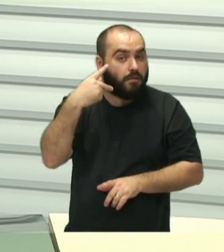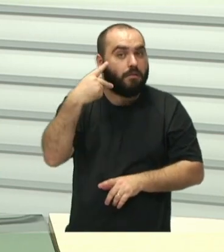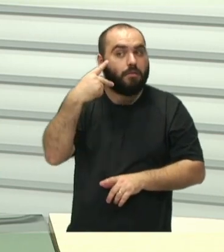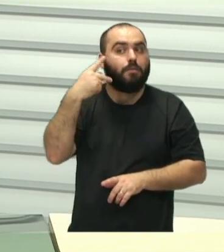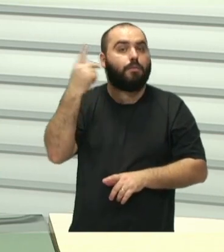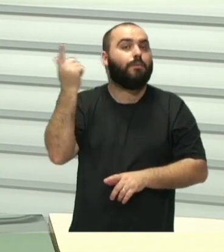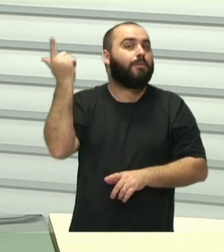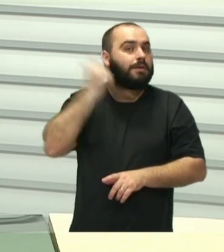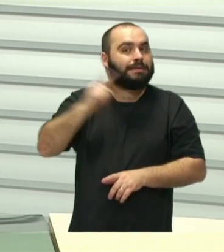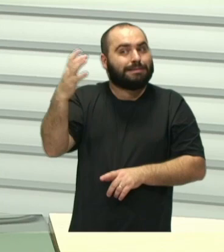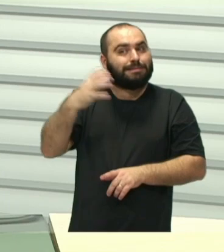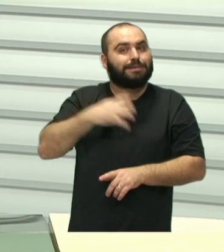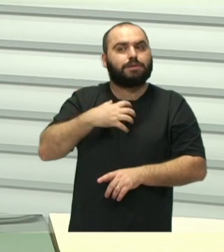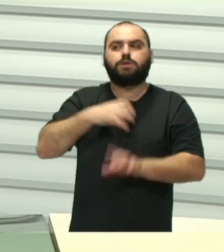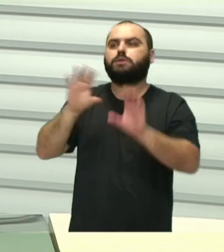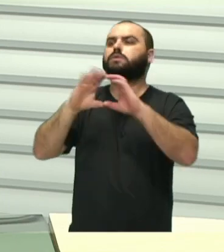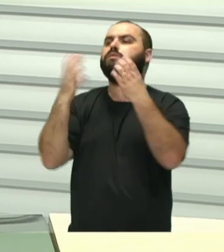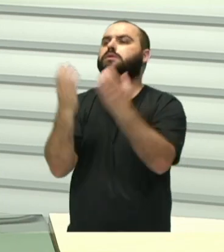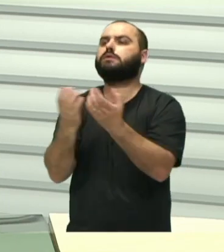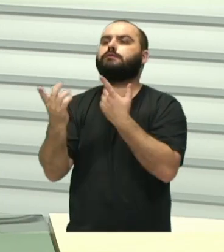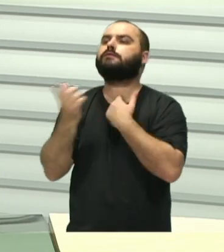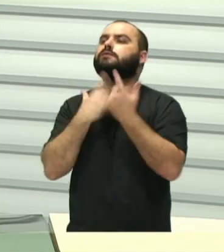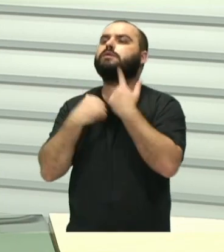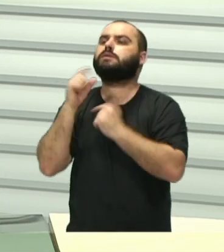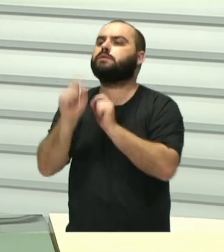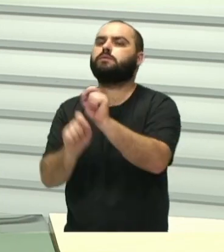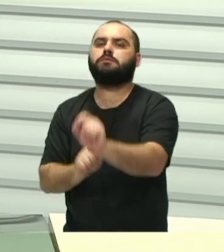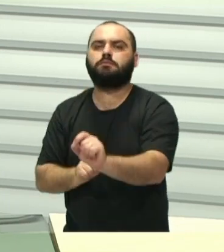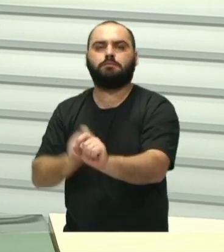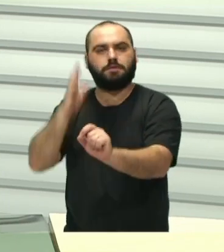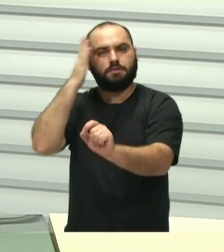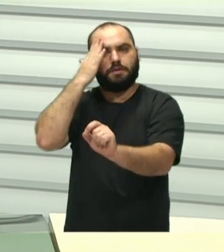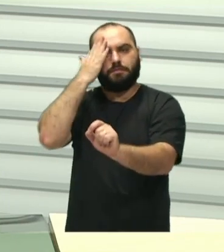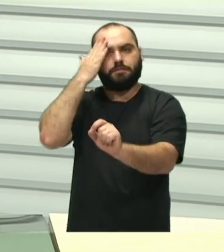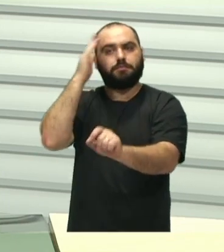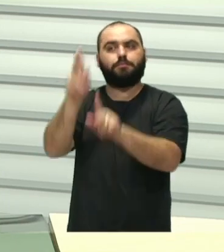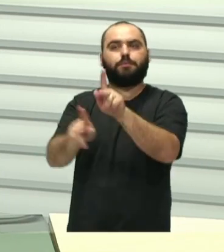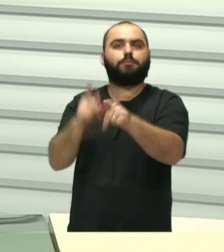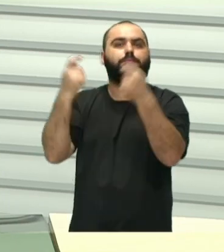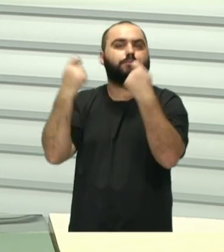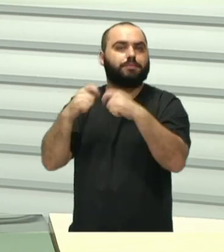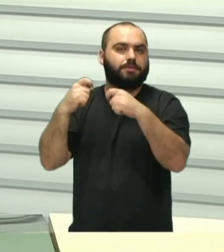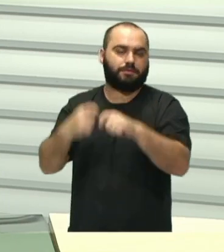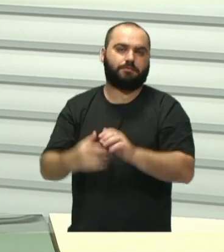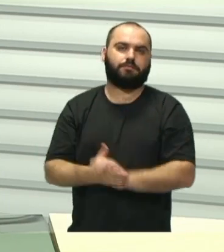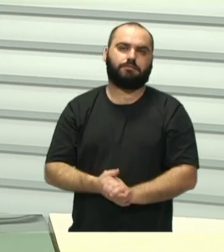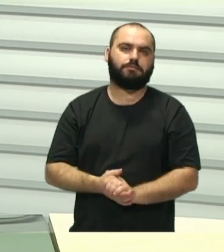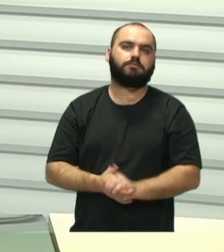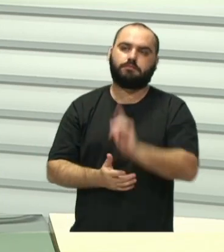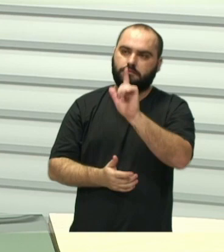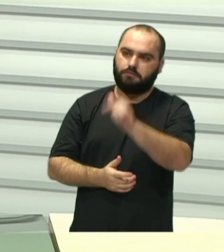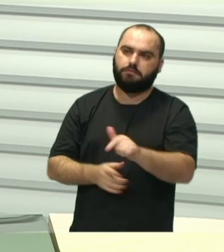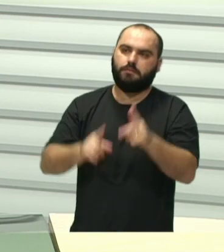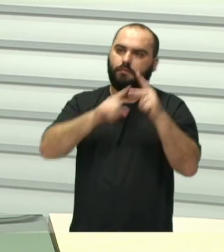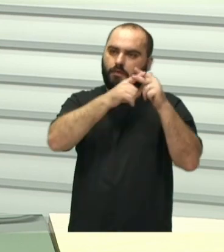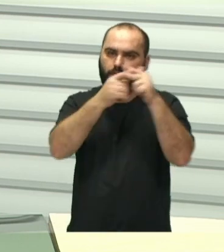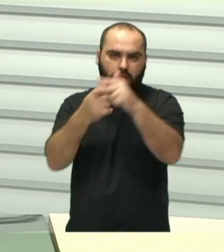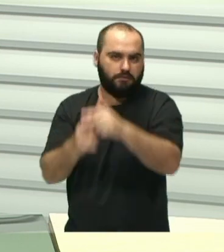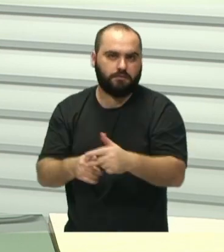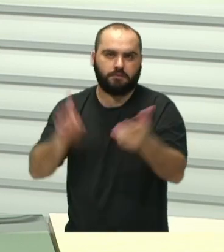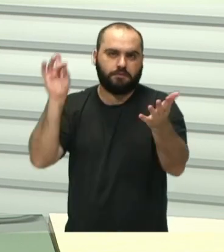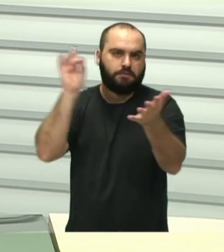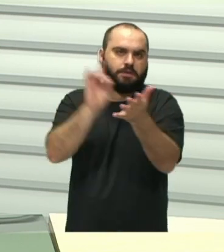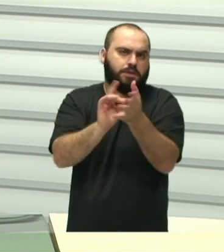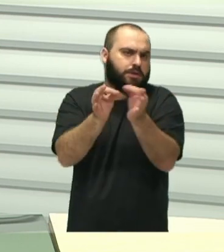sentir né O que a nossa comunidade espera qual são os anseios e necessidades da população de uma ferramenta de conectividade é